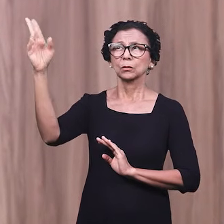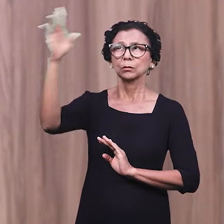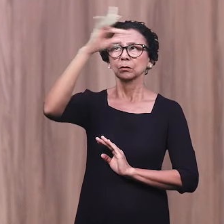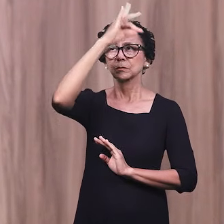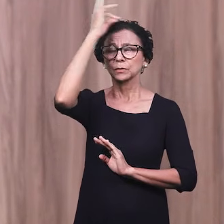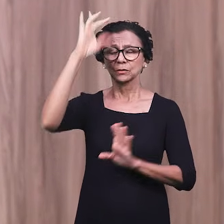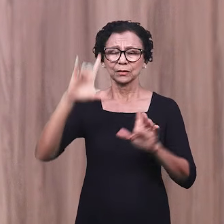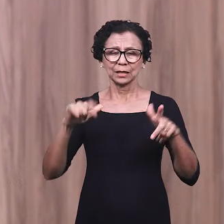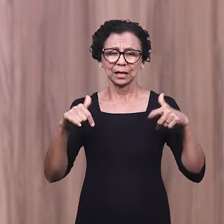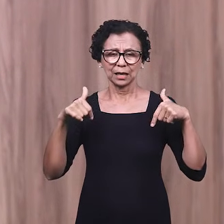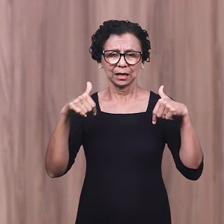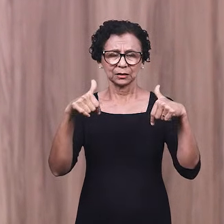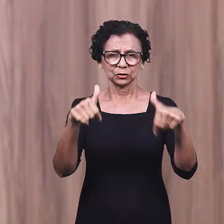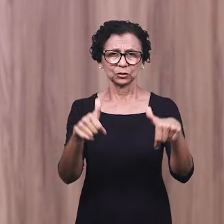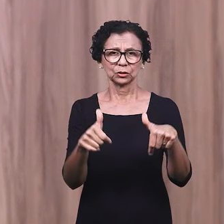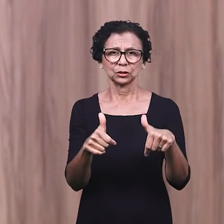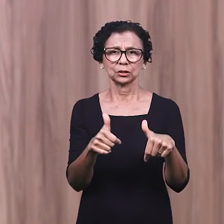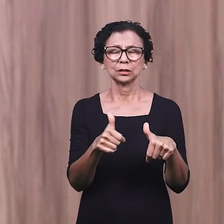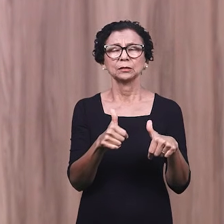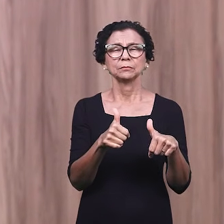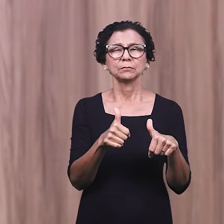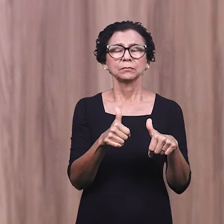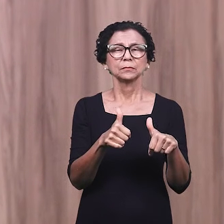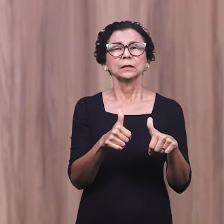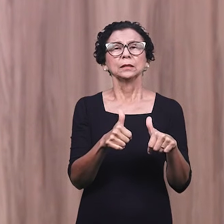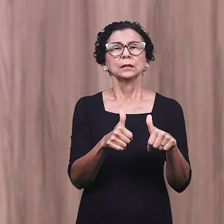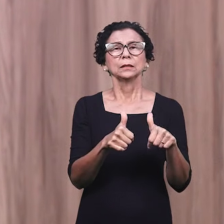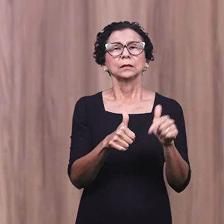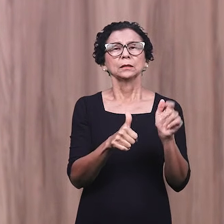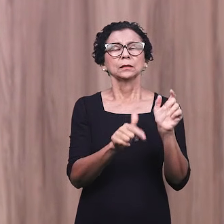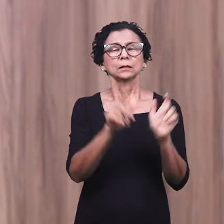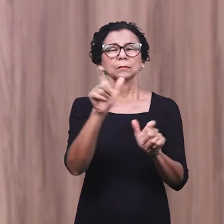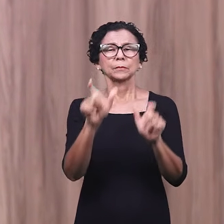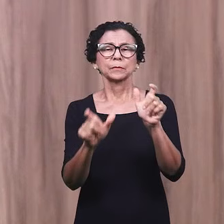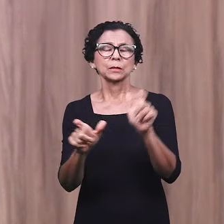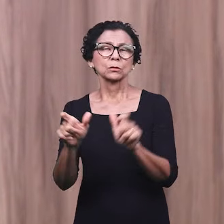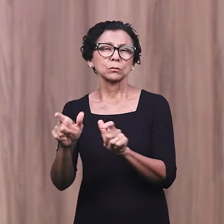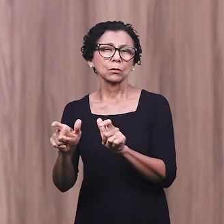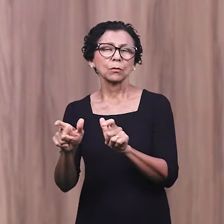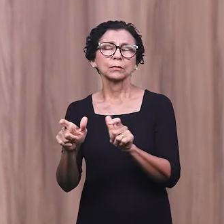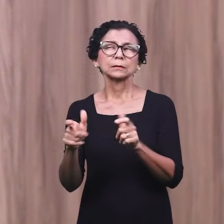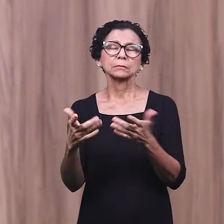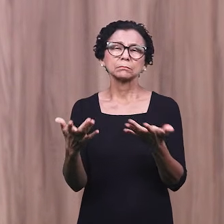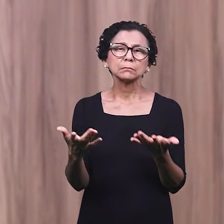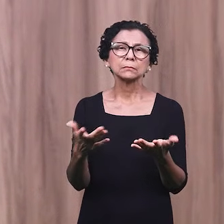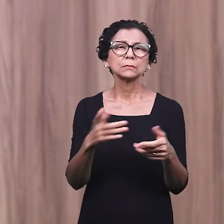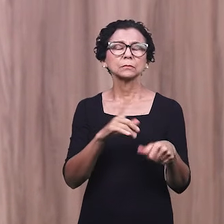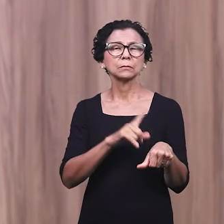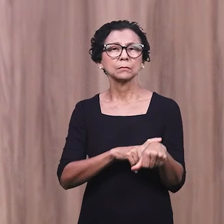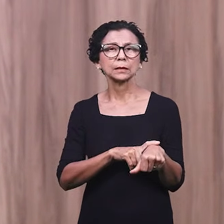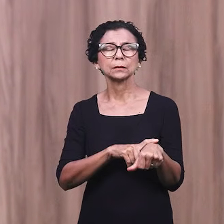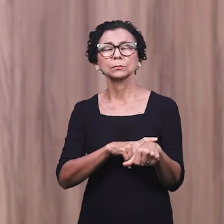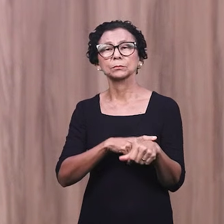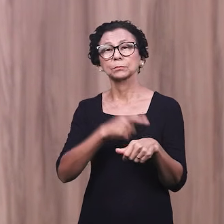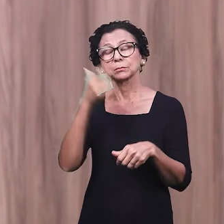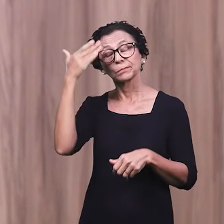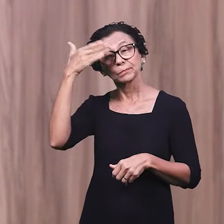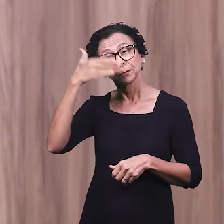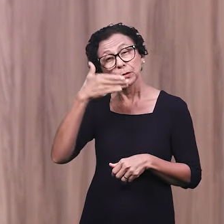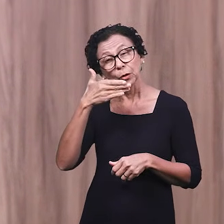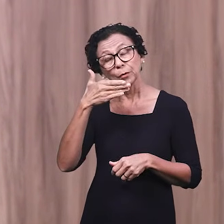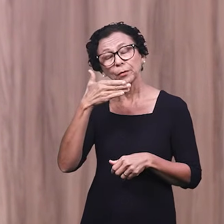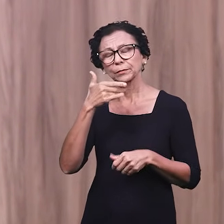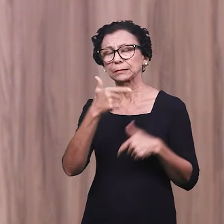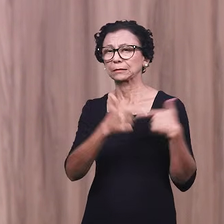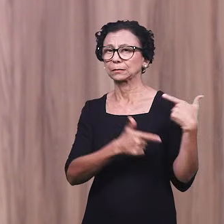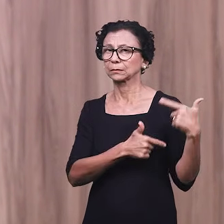Teu Espírito, ó Deus, nas mentes e nos corações de todos que nesta hora, ó Deus, estão passando por momentos de provação,